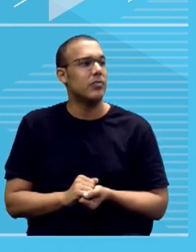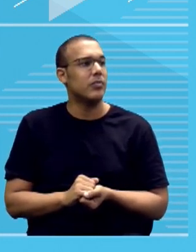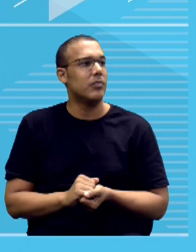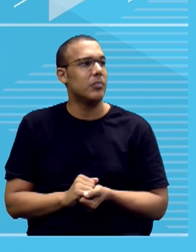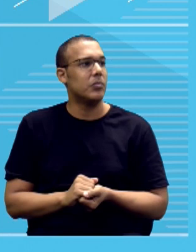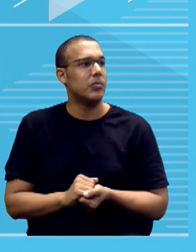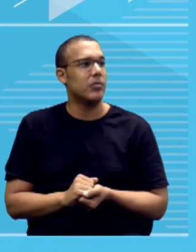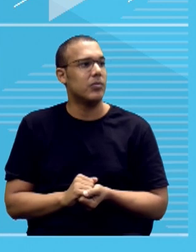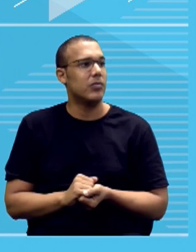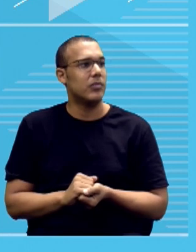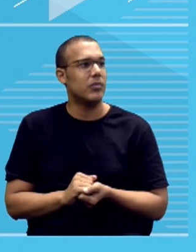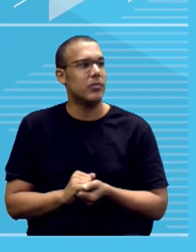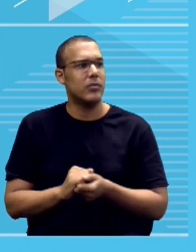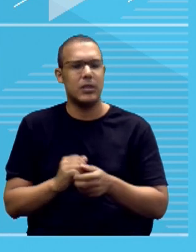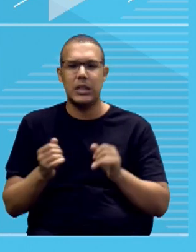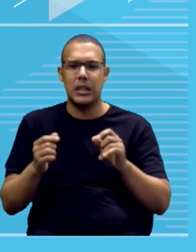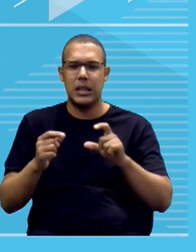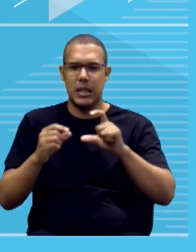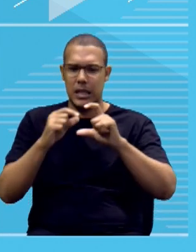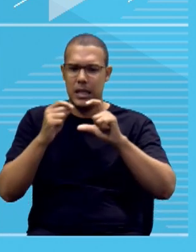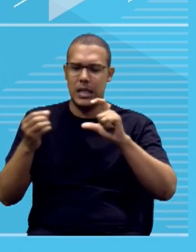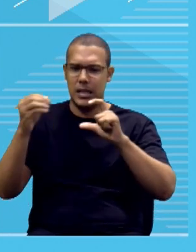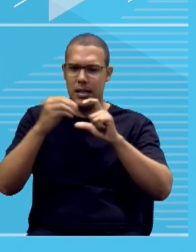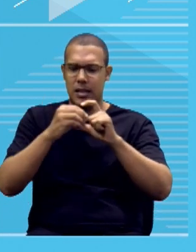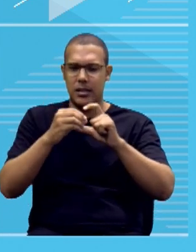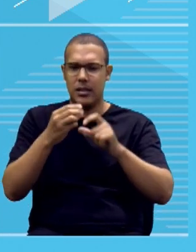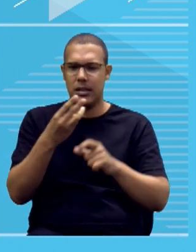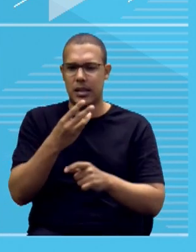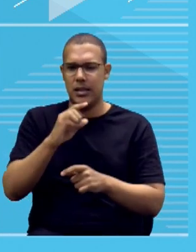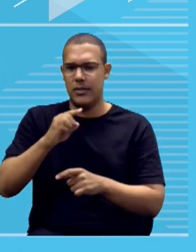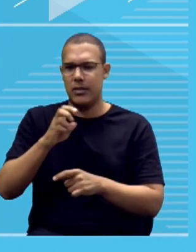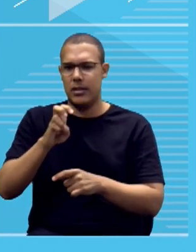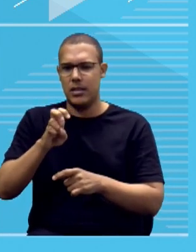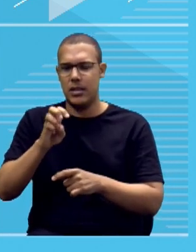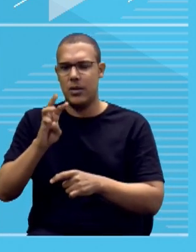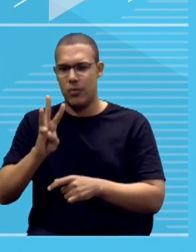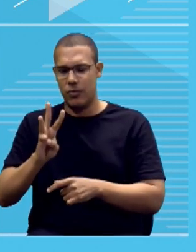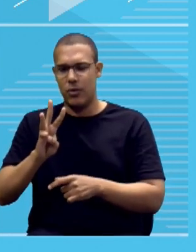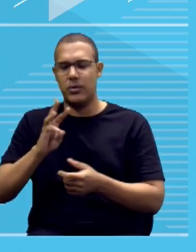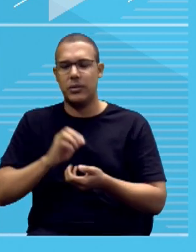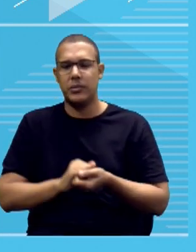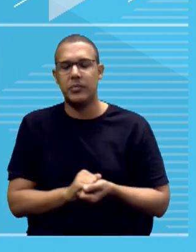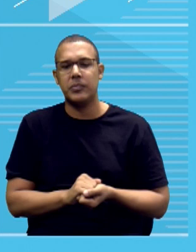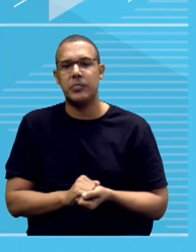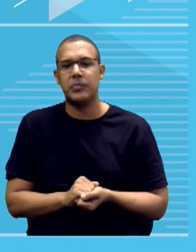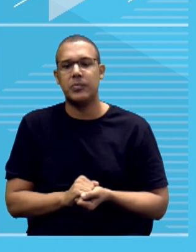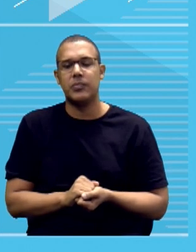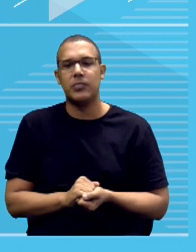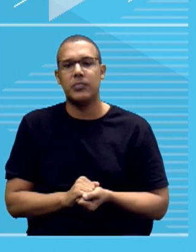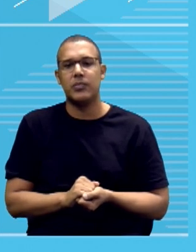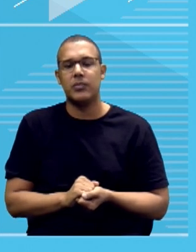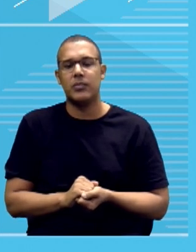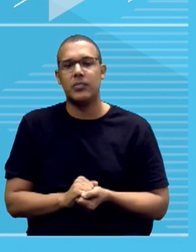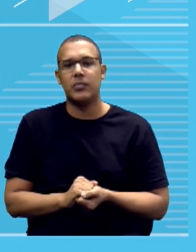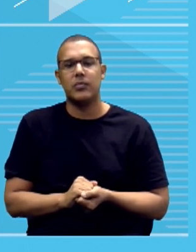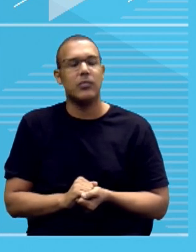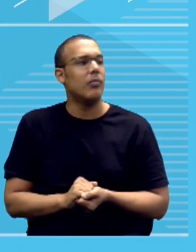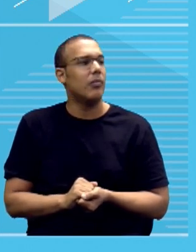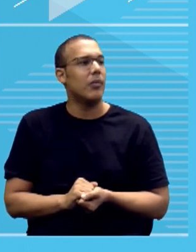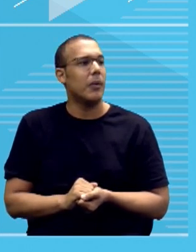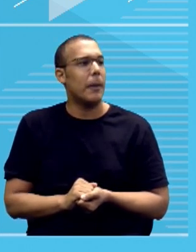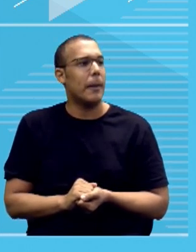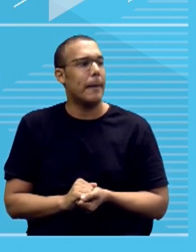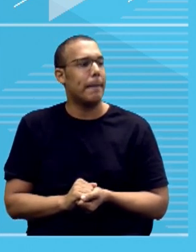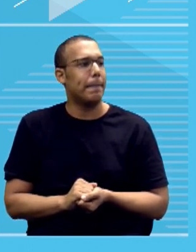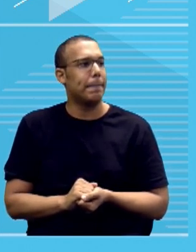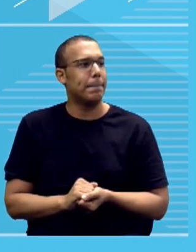ter 3,5 volts, tá bom? Você vai ter 3,5 volts. O que significa dizer isso? Que